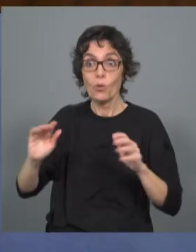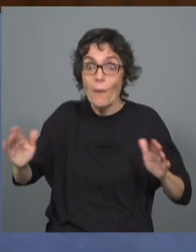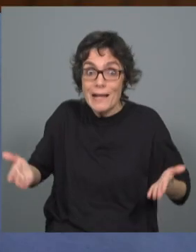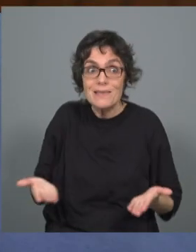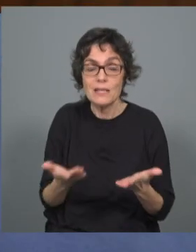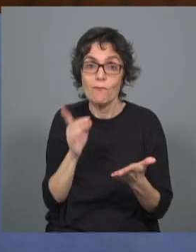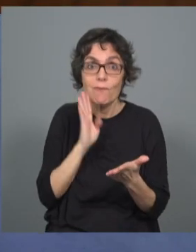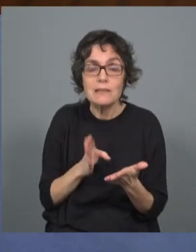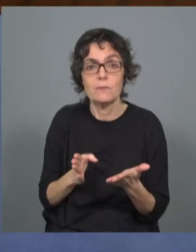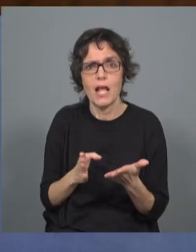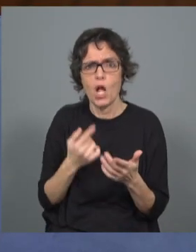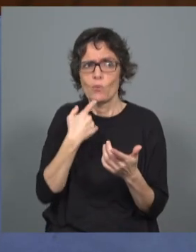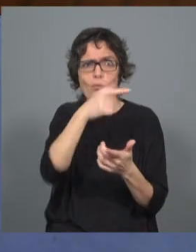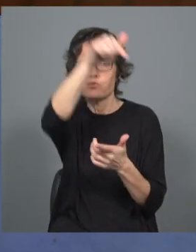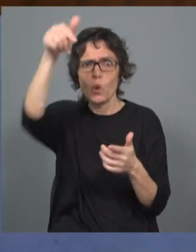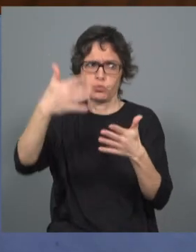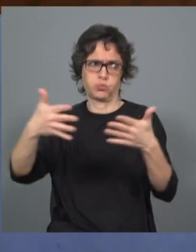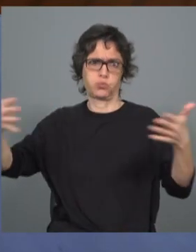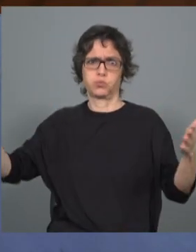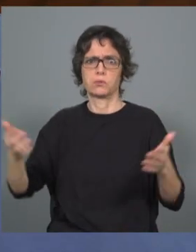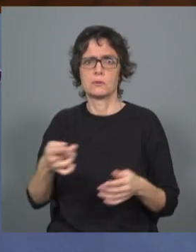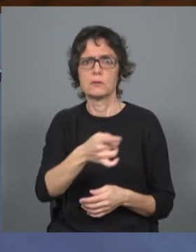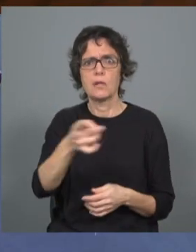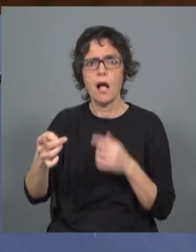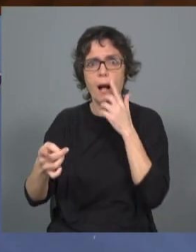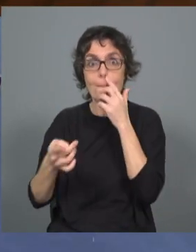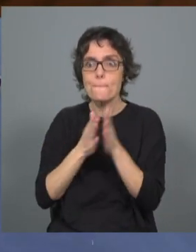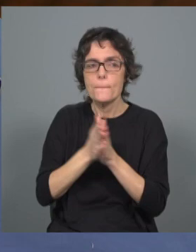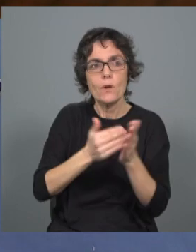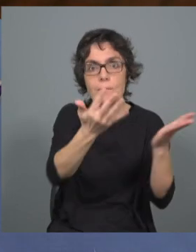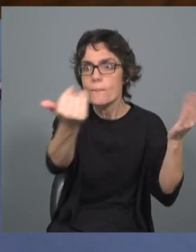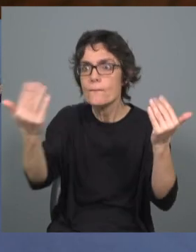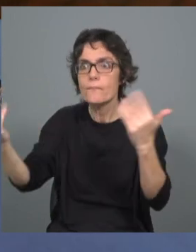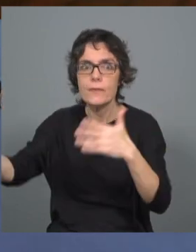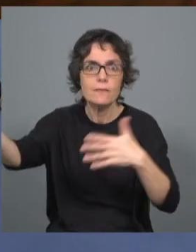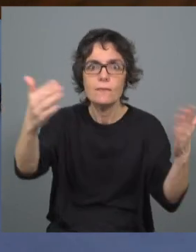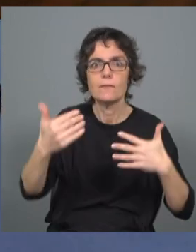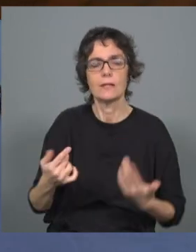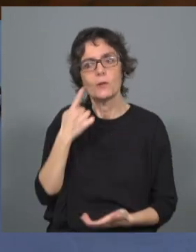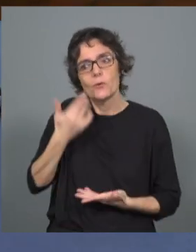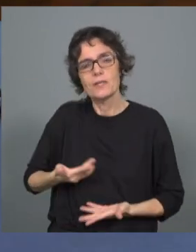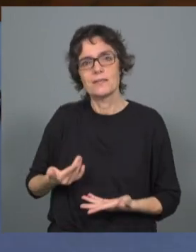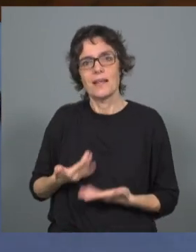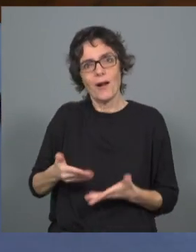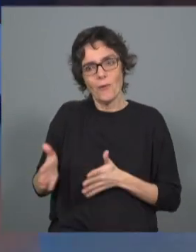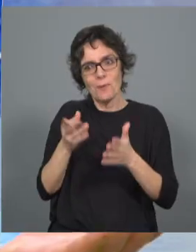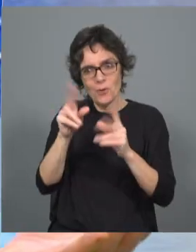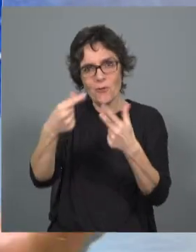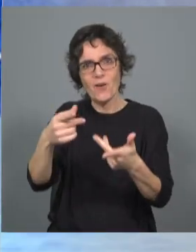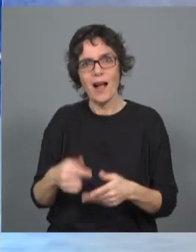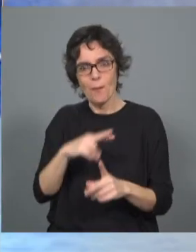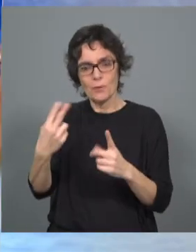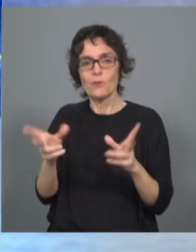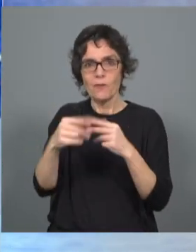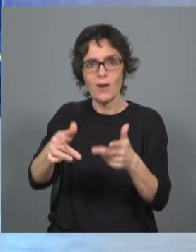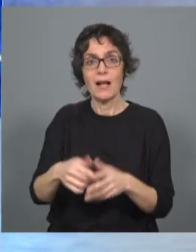na verdade, isso é imensa gente ainda. Em que, de facto, isto poderia ser uma oportunidade de caminho. Pois, infelizmente pode ser, de facto, a maioria, seja por alguma